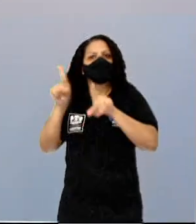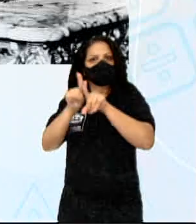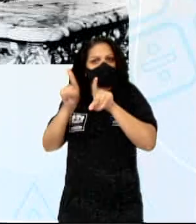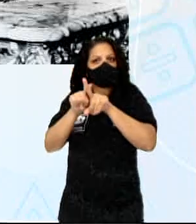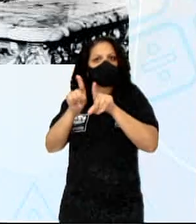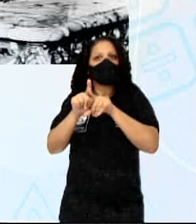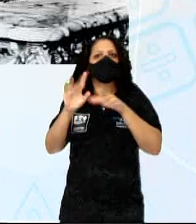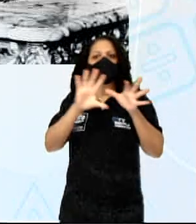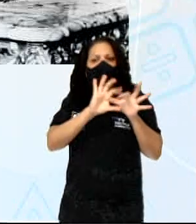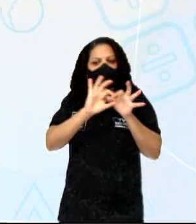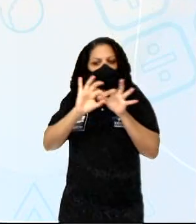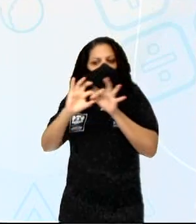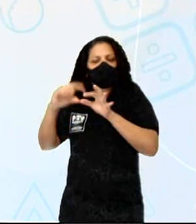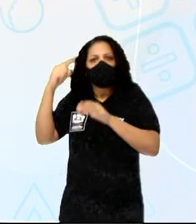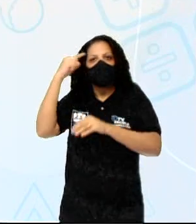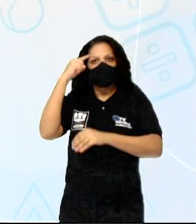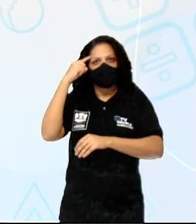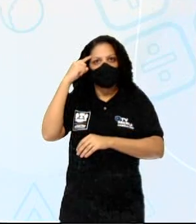slide.